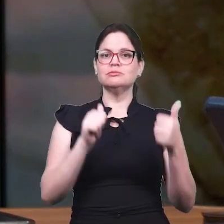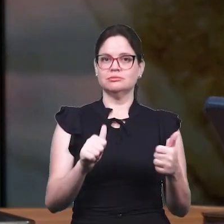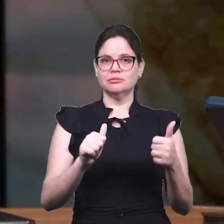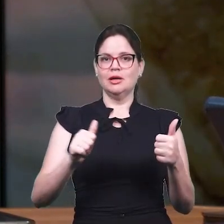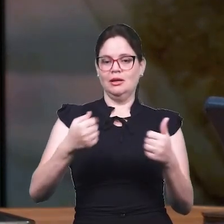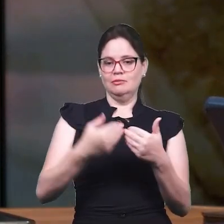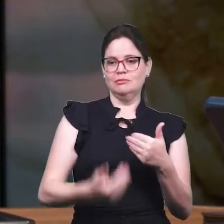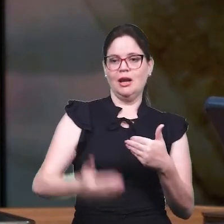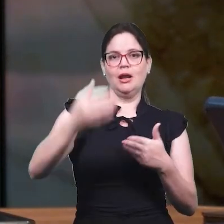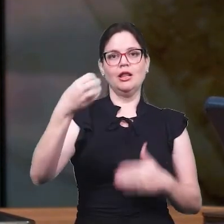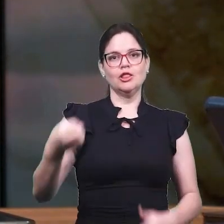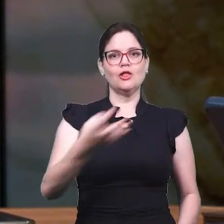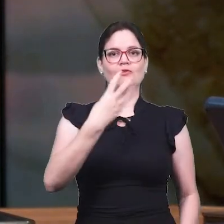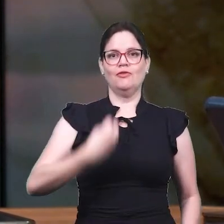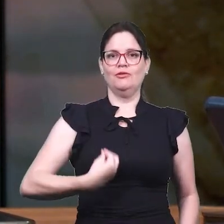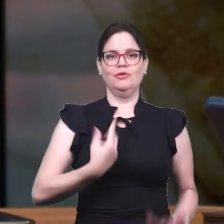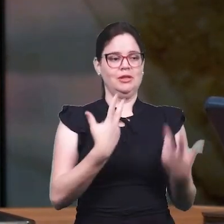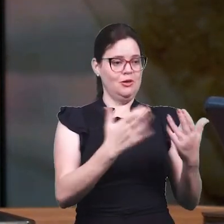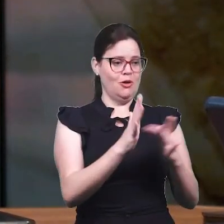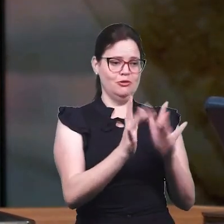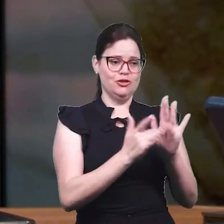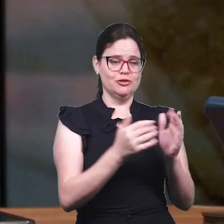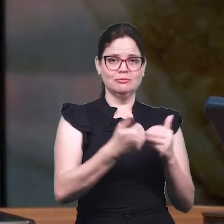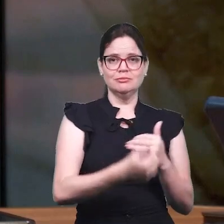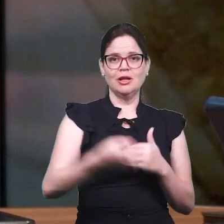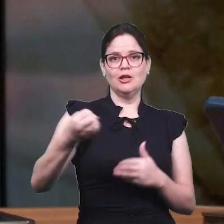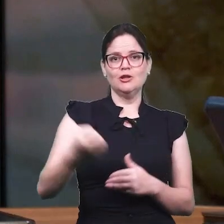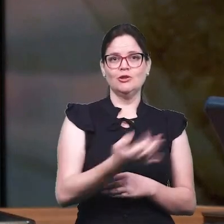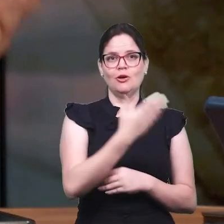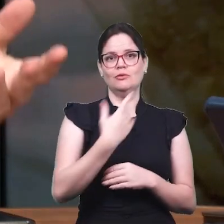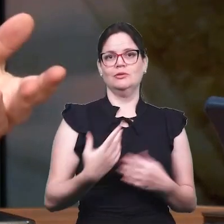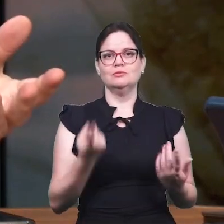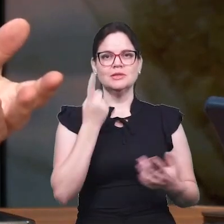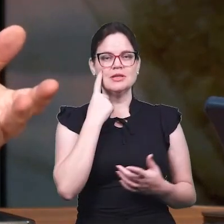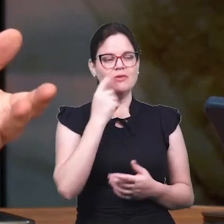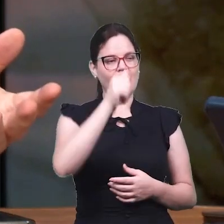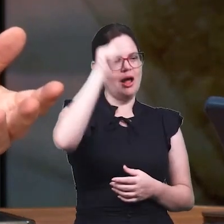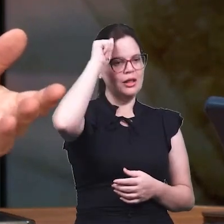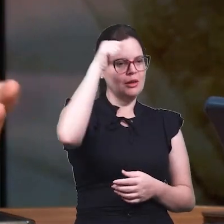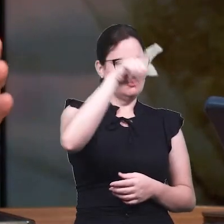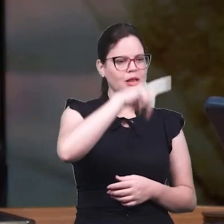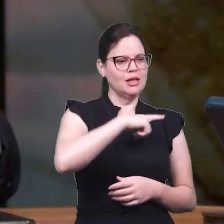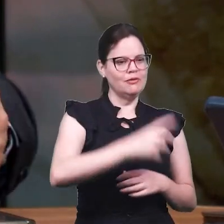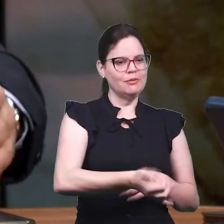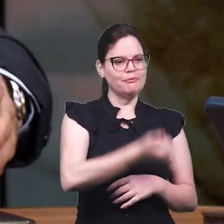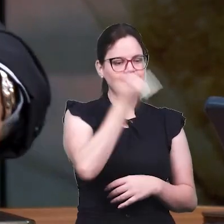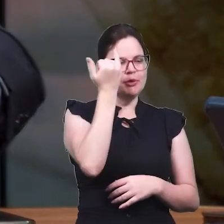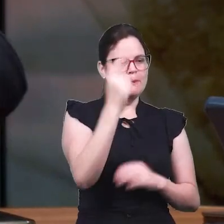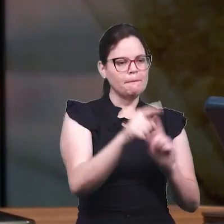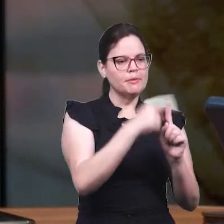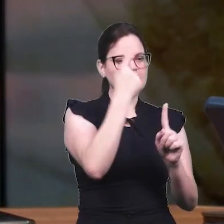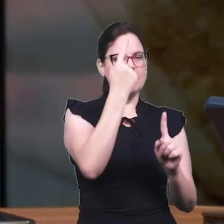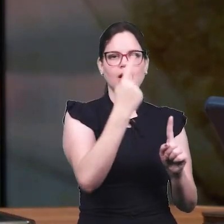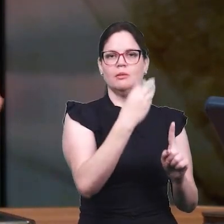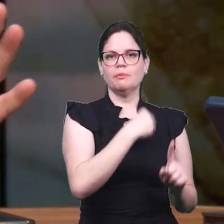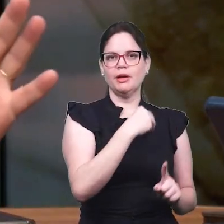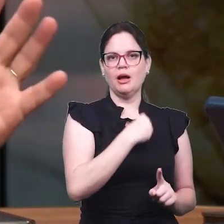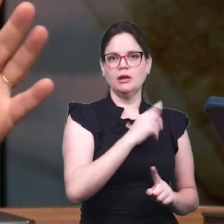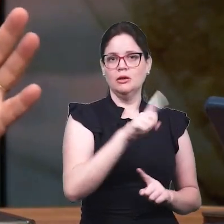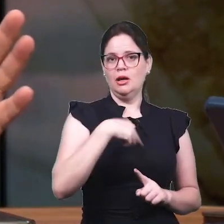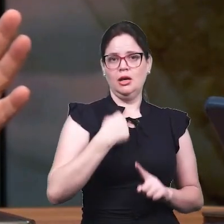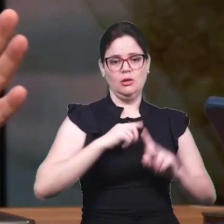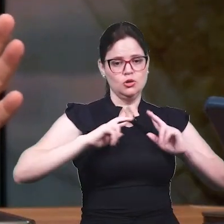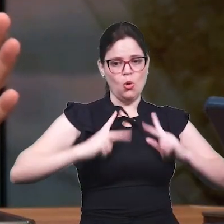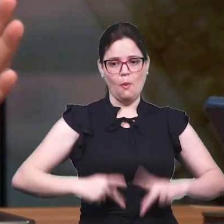nós também em novidade de vida. Então, um pouco antes, ele diz assim que em Adão entrou o pecado no mundo e por herança foi para todas